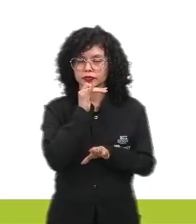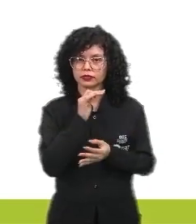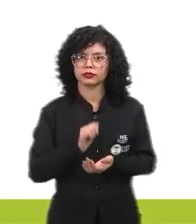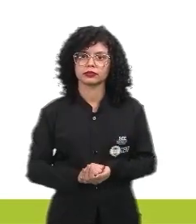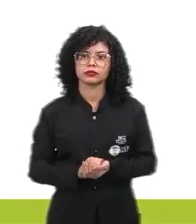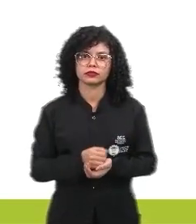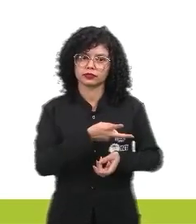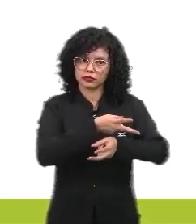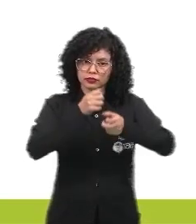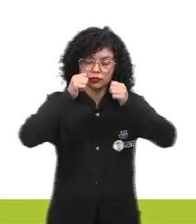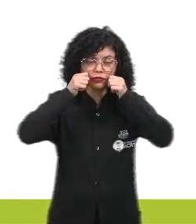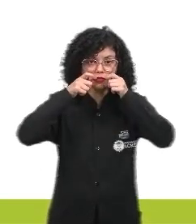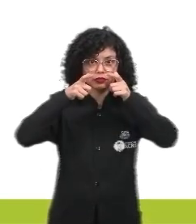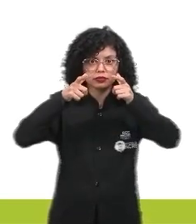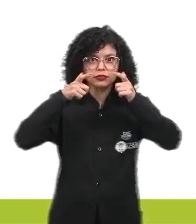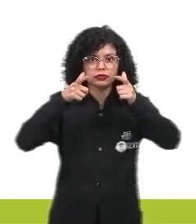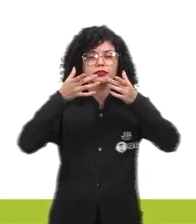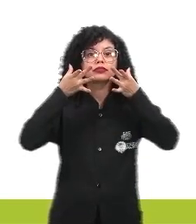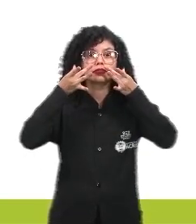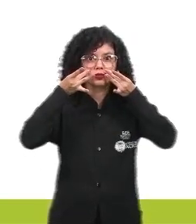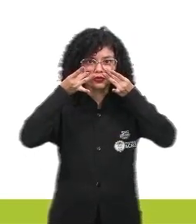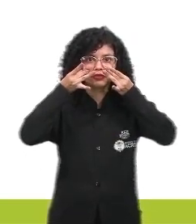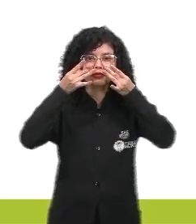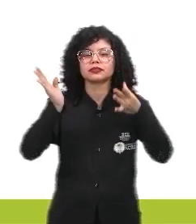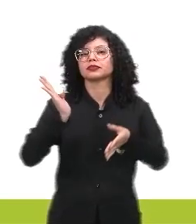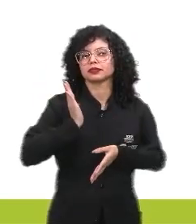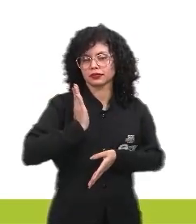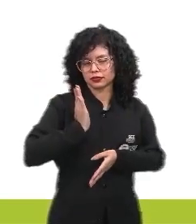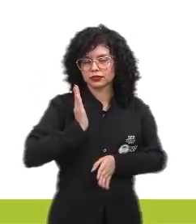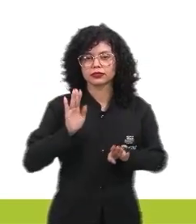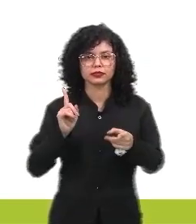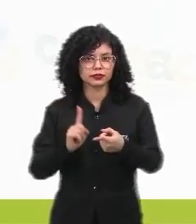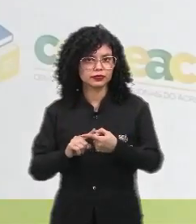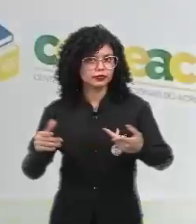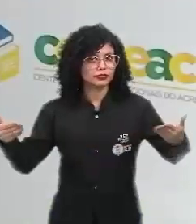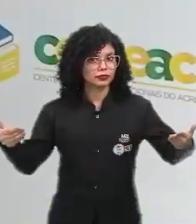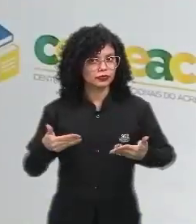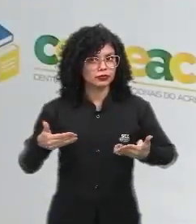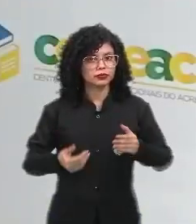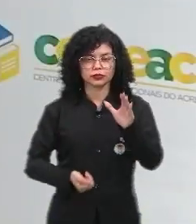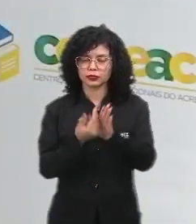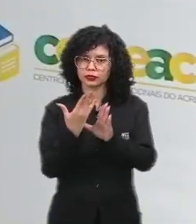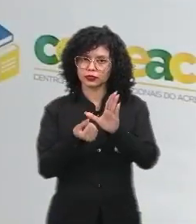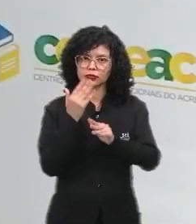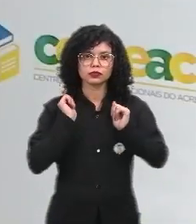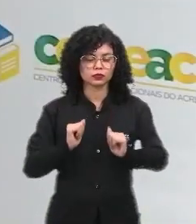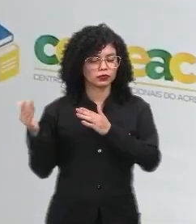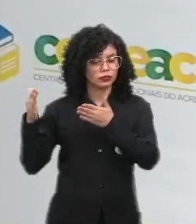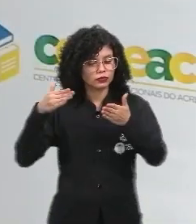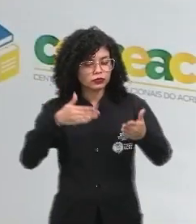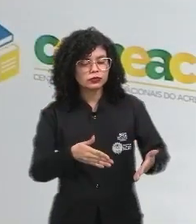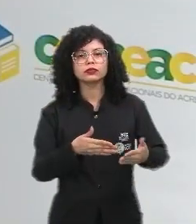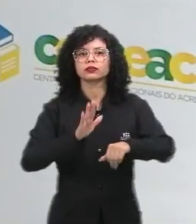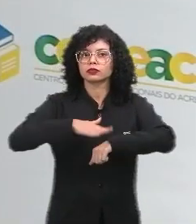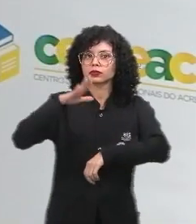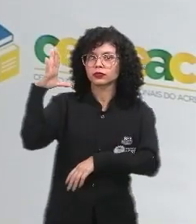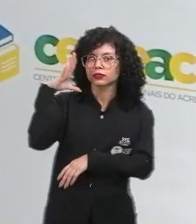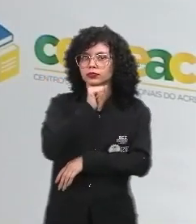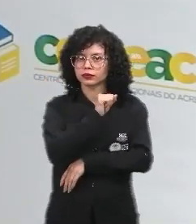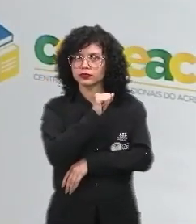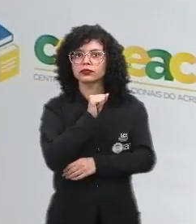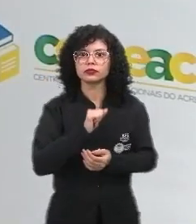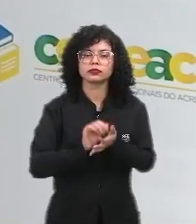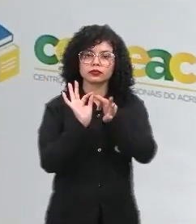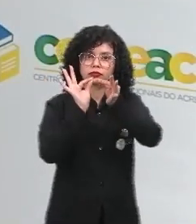que atraiu muito os investidores, que atraiu a burguesia, porque agora os seus produtos eles podem chegar com mais rapidez